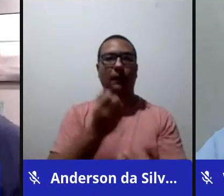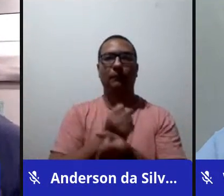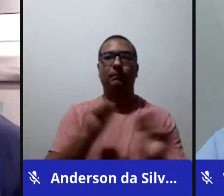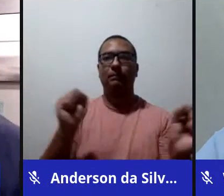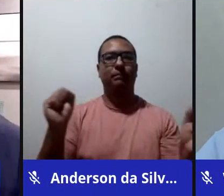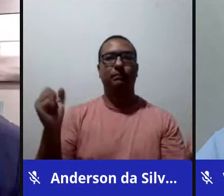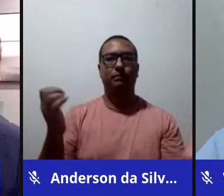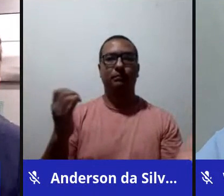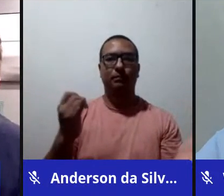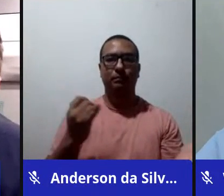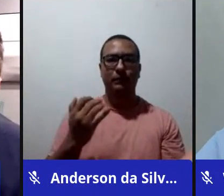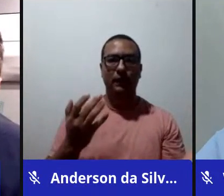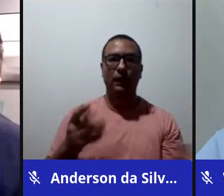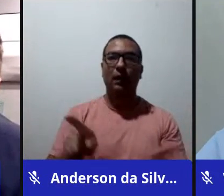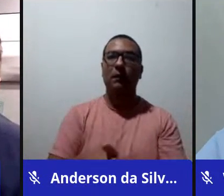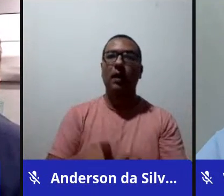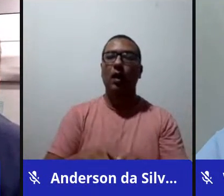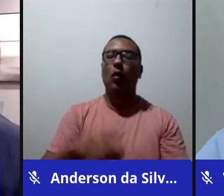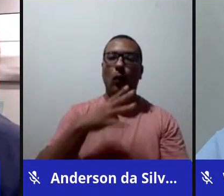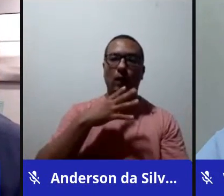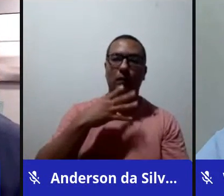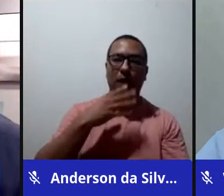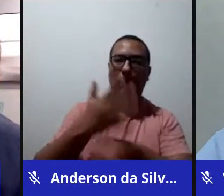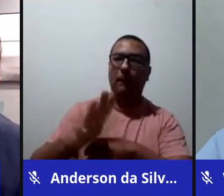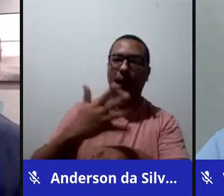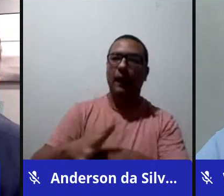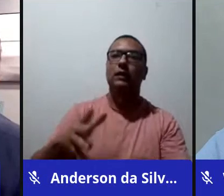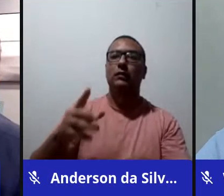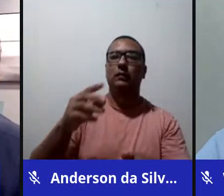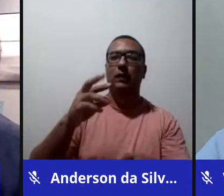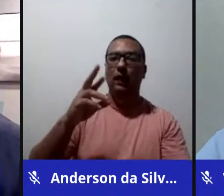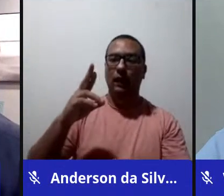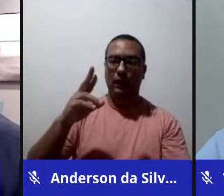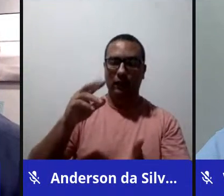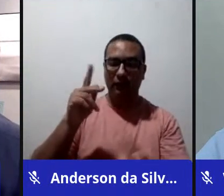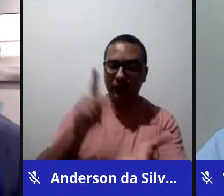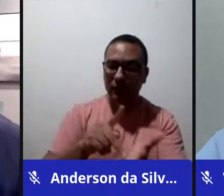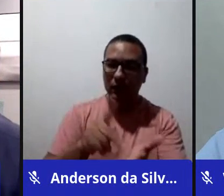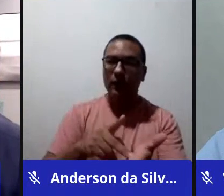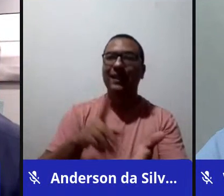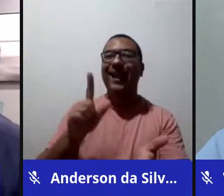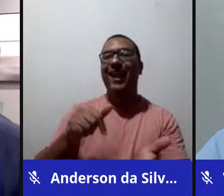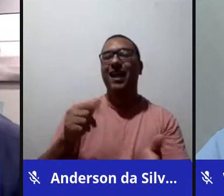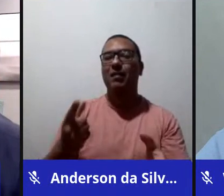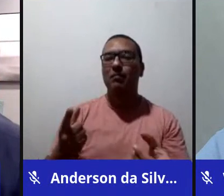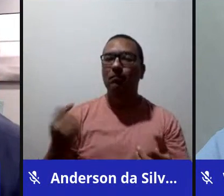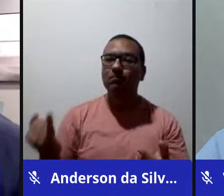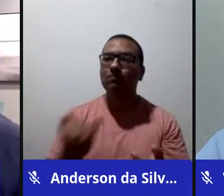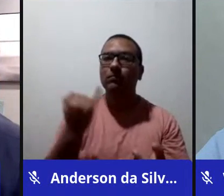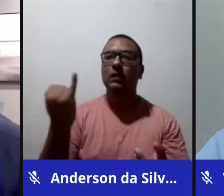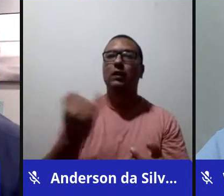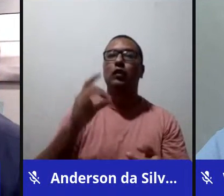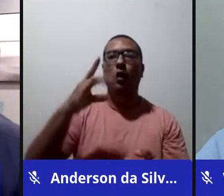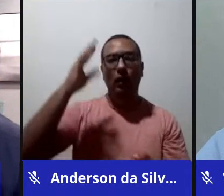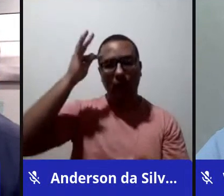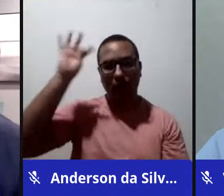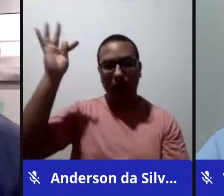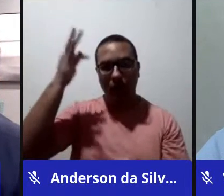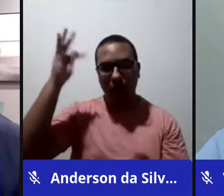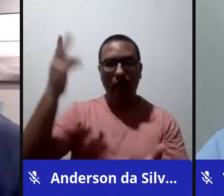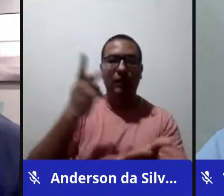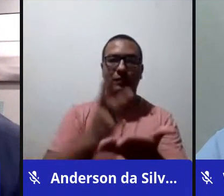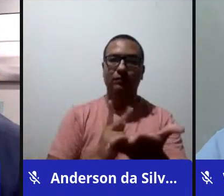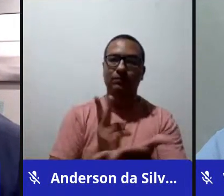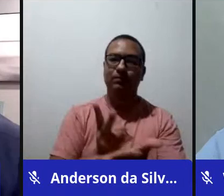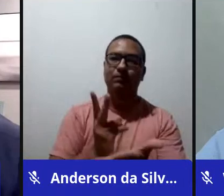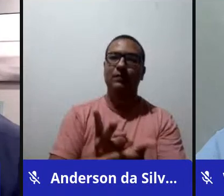O conhecimento prático, o conhecimento da realidade, ele é muito rico e mais complexo do que o conhecimento teórico que nós